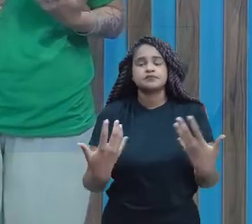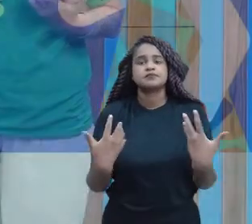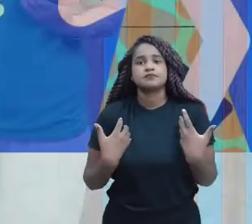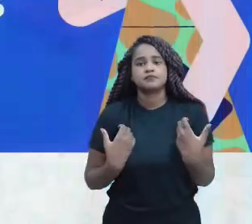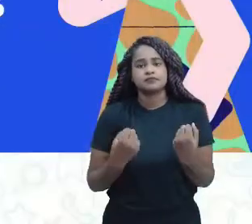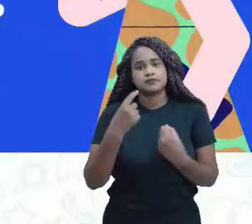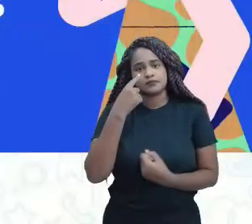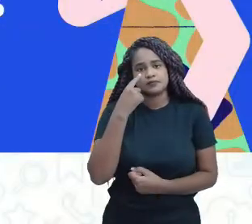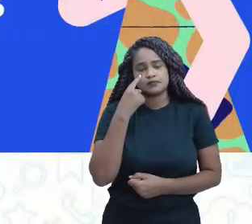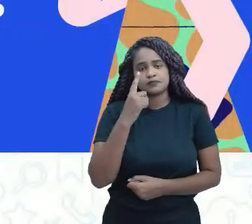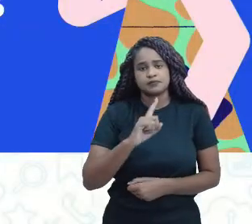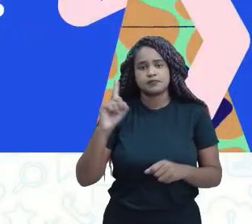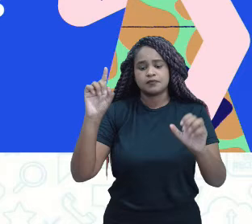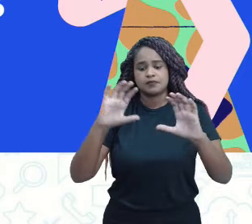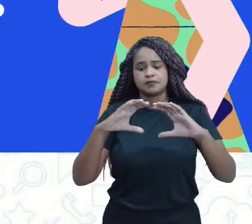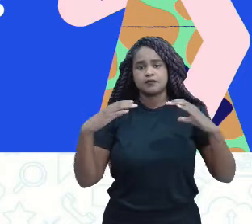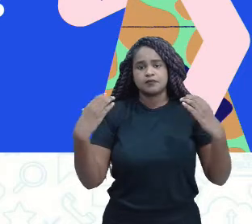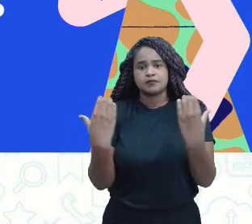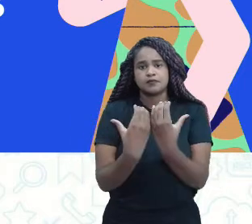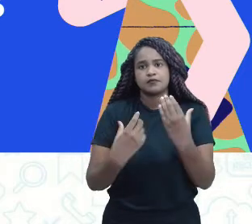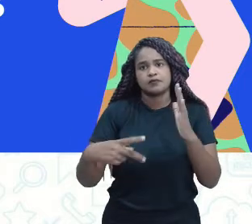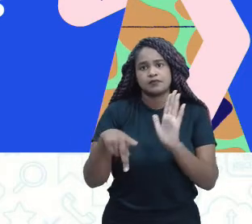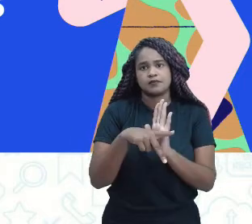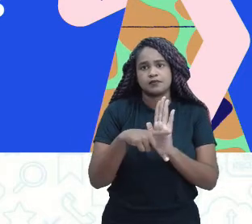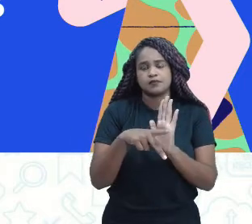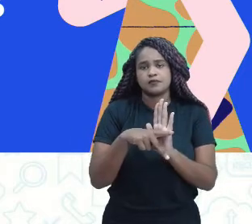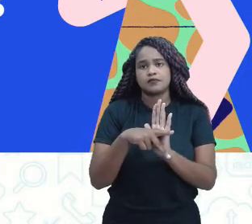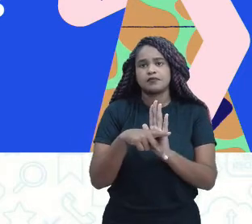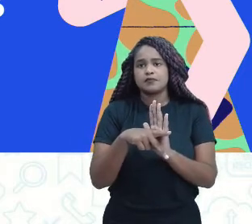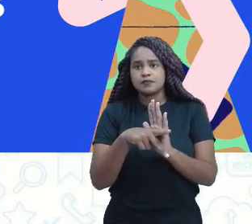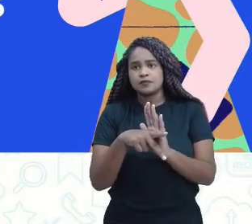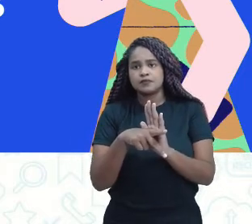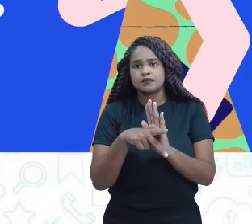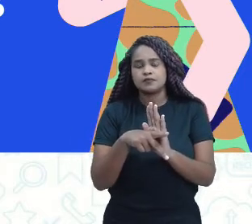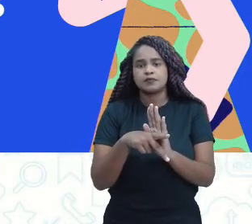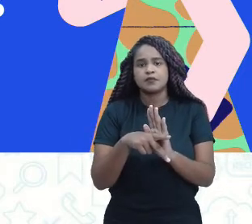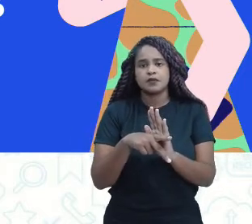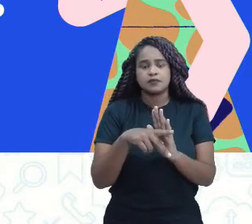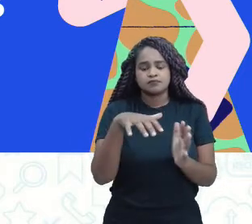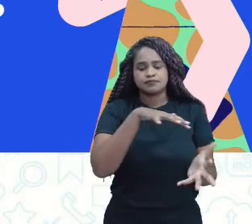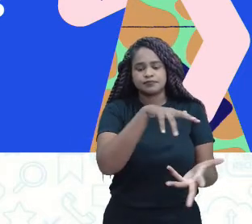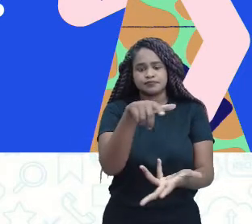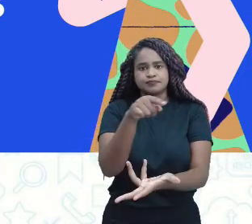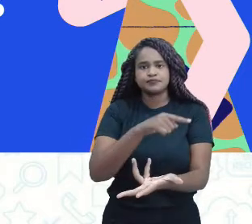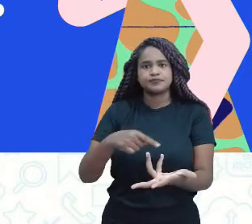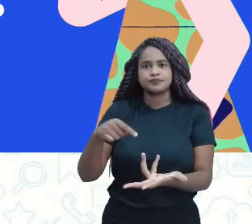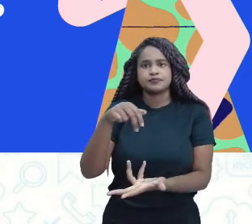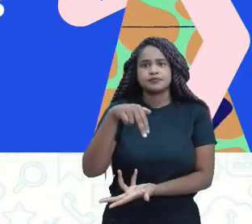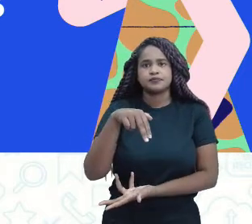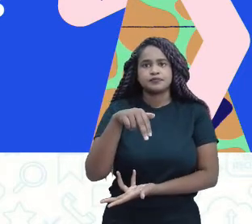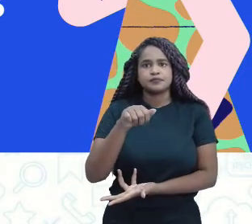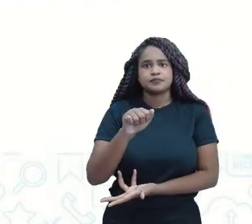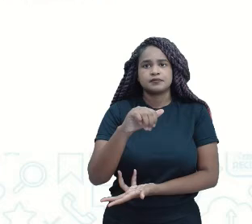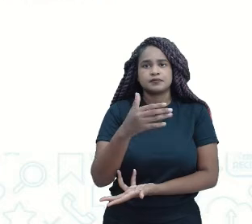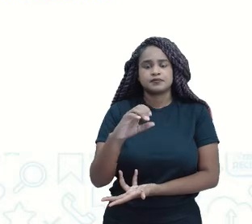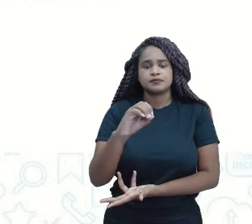as conferências das Nações Unidas para Mudanças Climáticas, né, isso que é essa COP26,